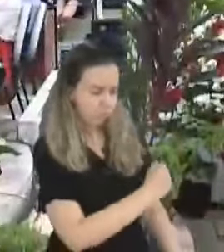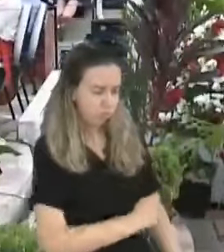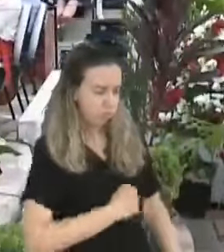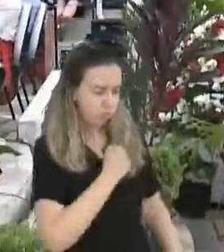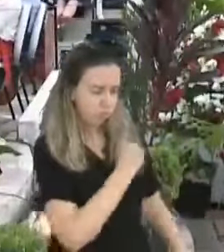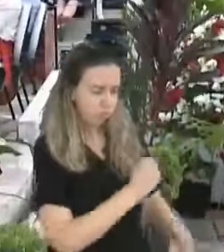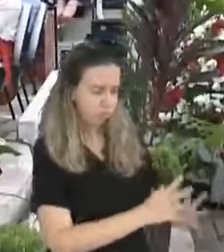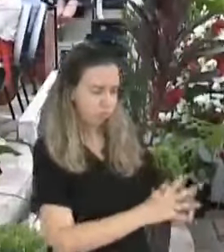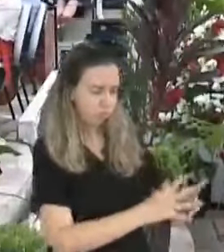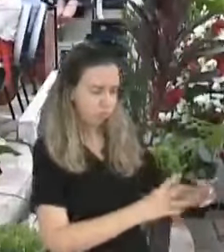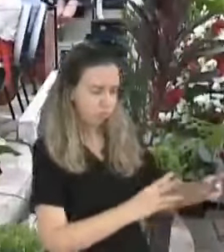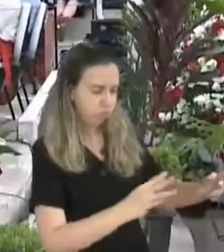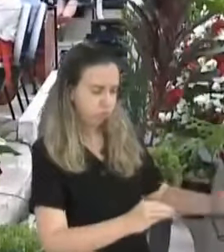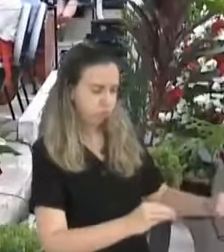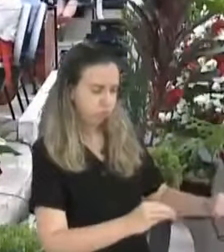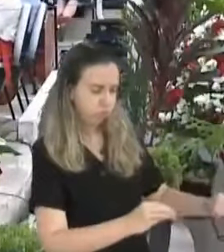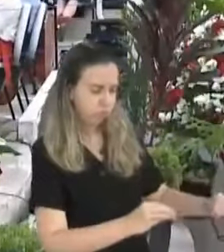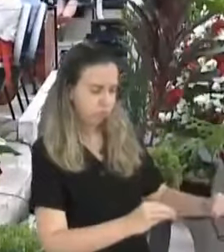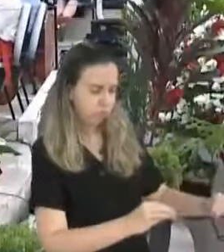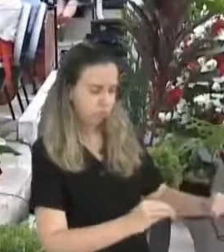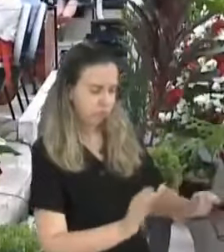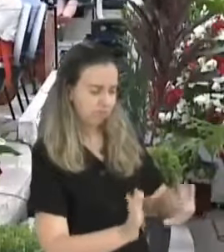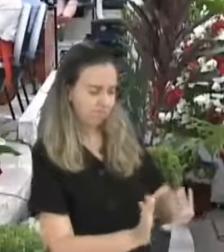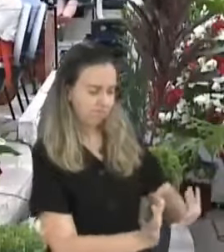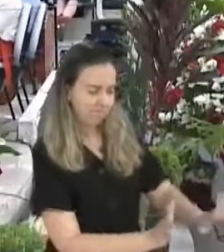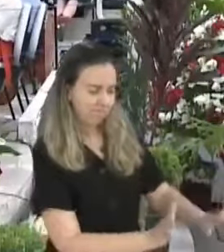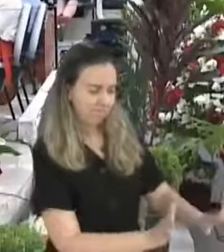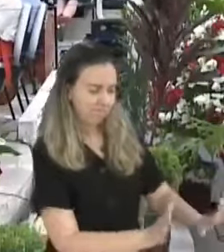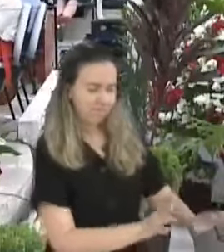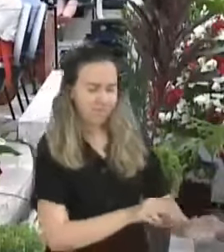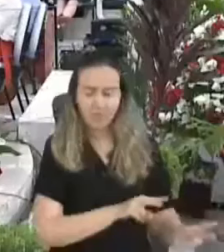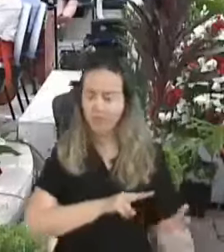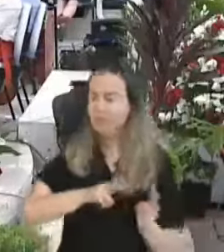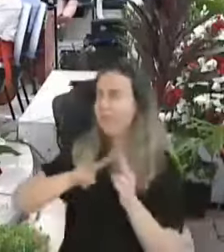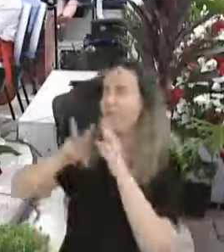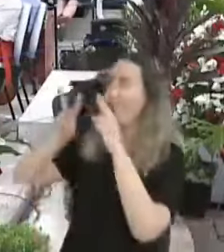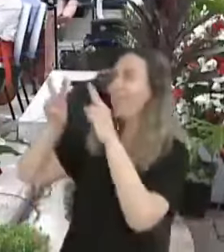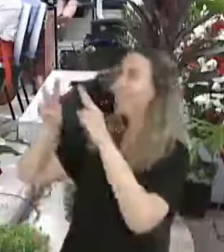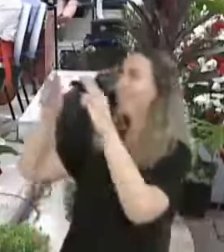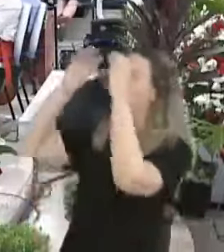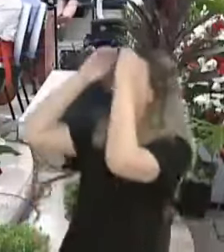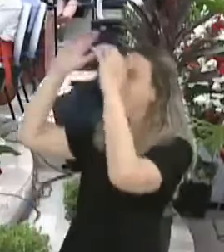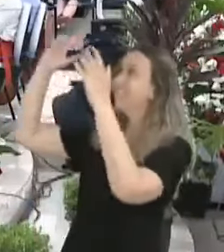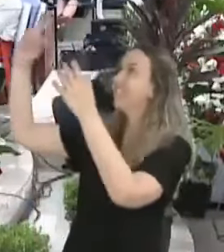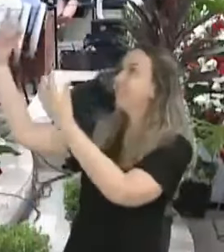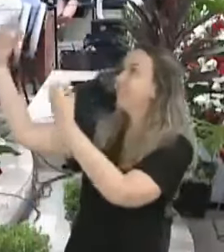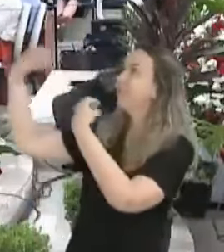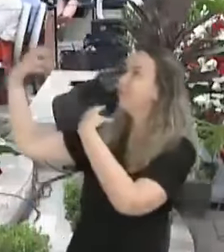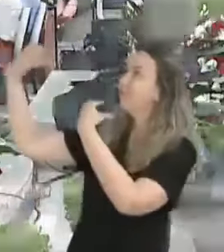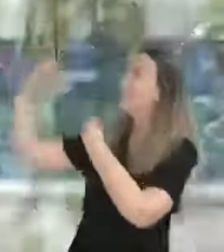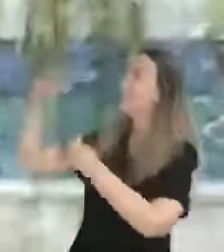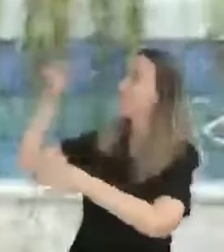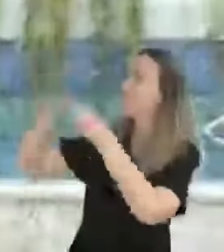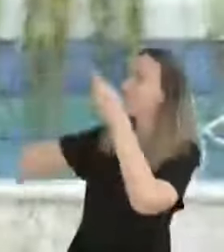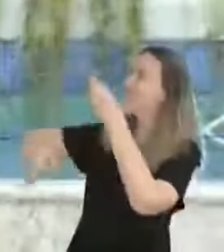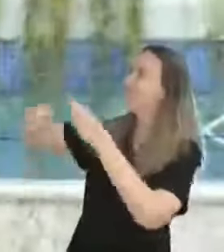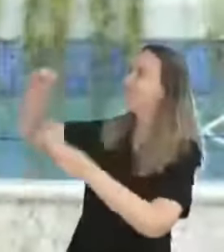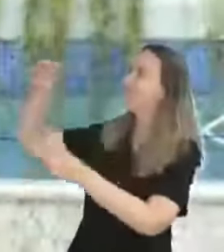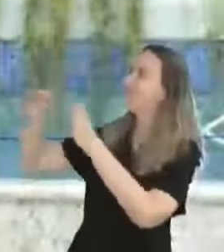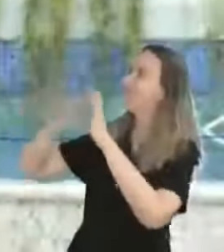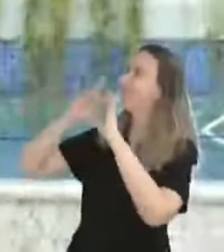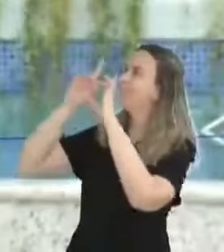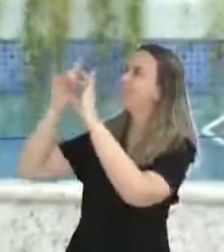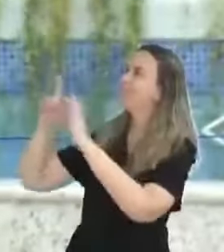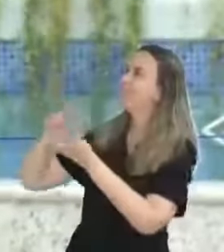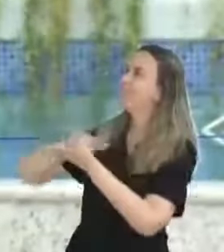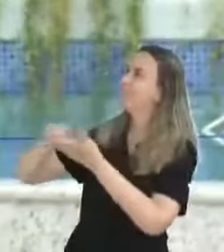o seu pecado não morrerá, viverá pela justiça que praticou. Louvado seja o